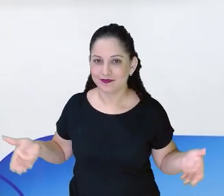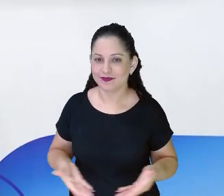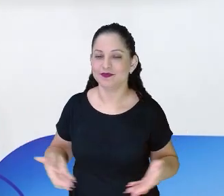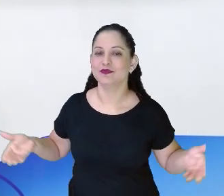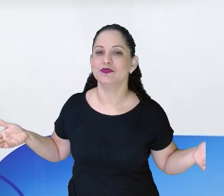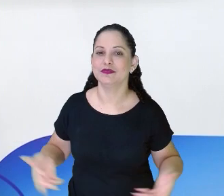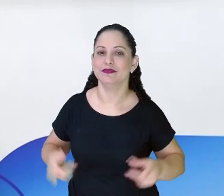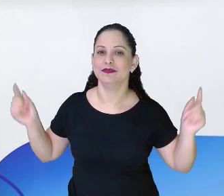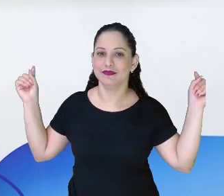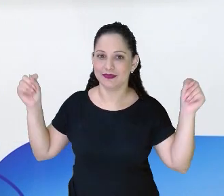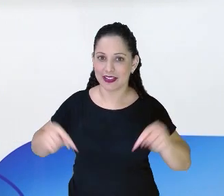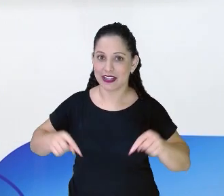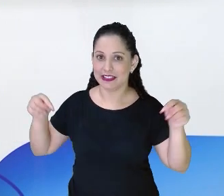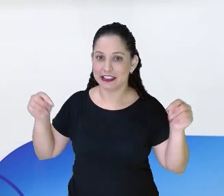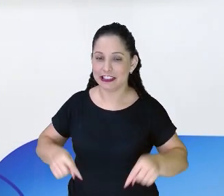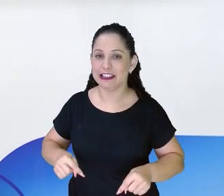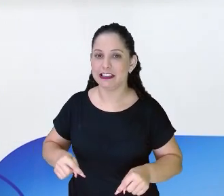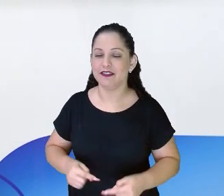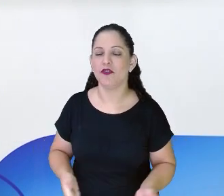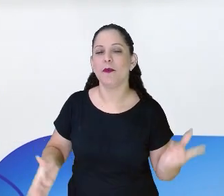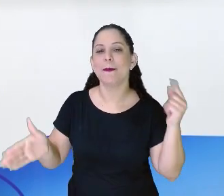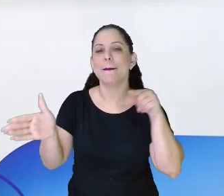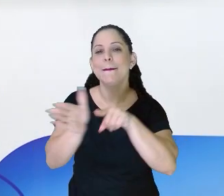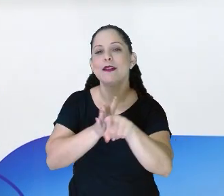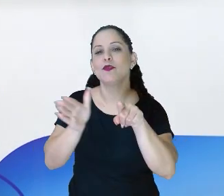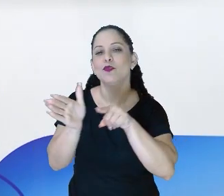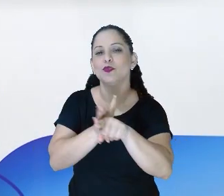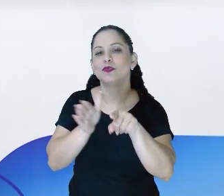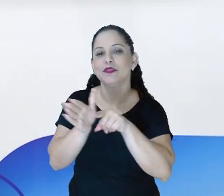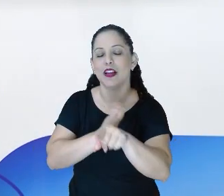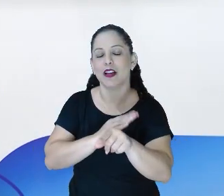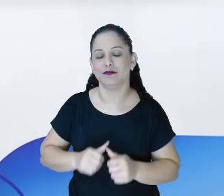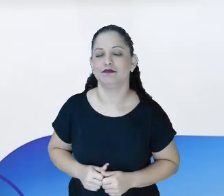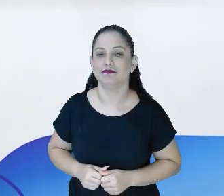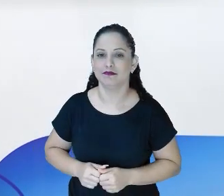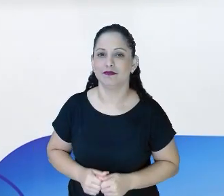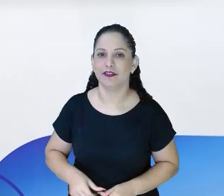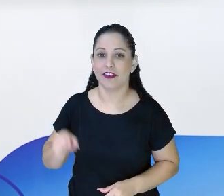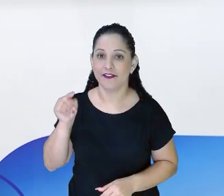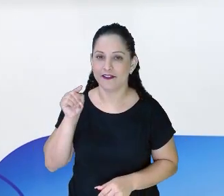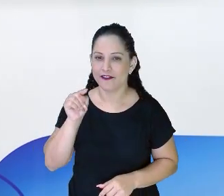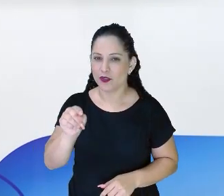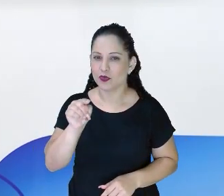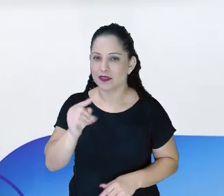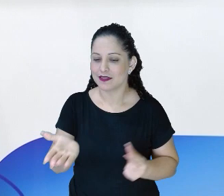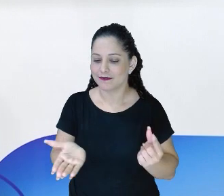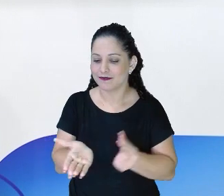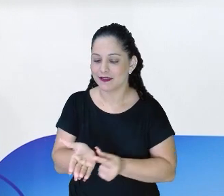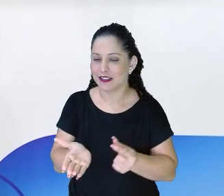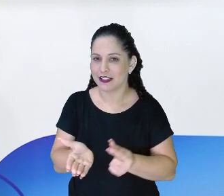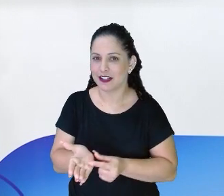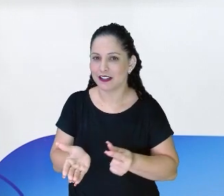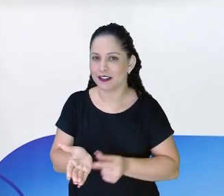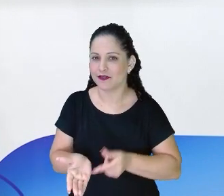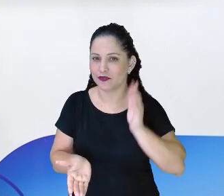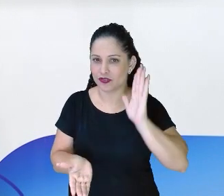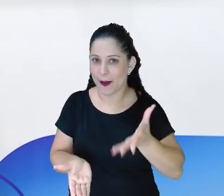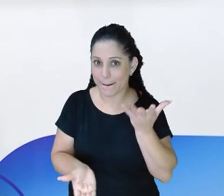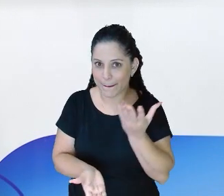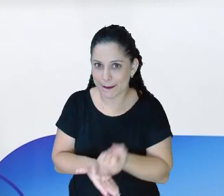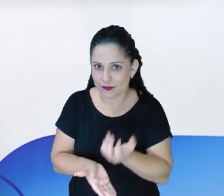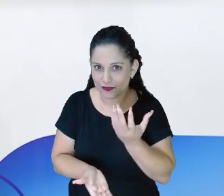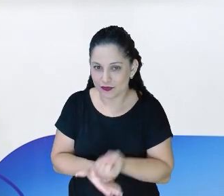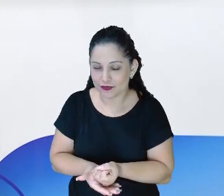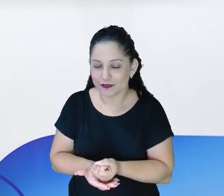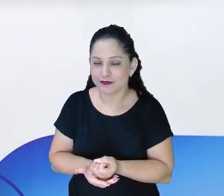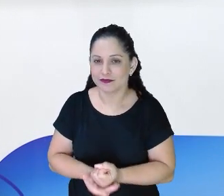aula, eu quero te fazer uma pergunta. Você já baixou o aplicativo do Educa